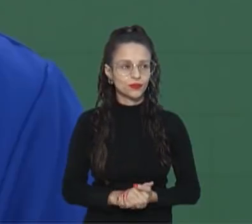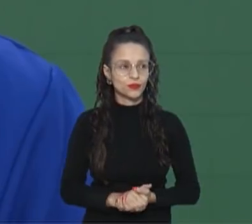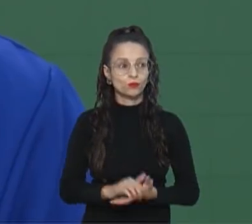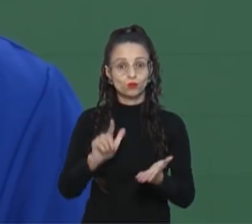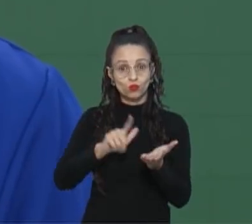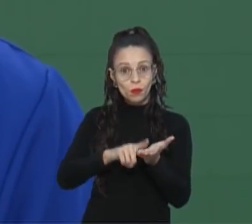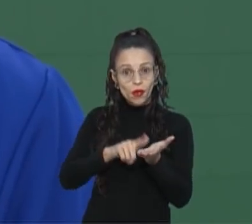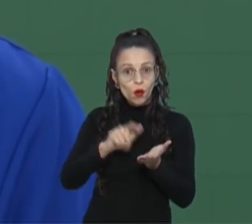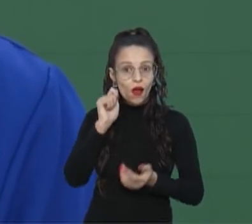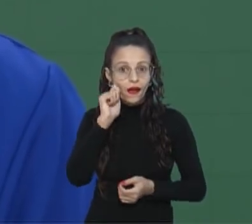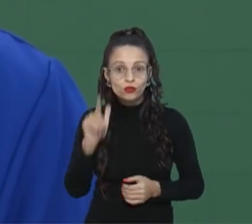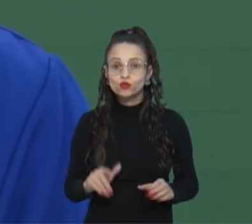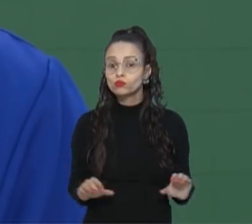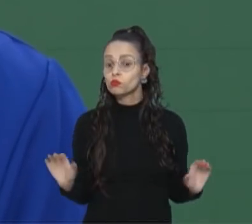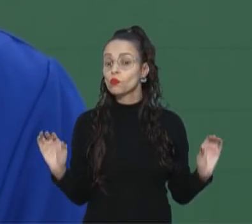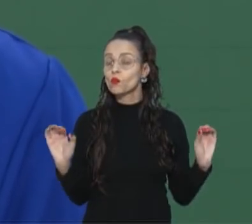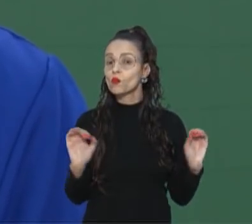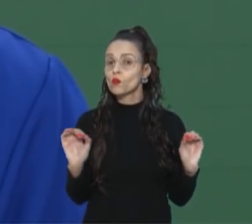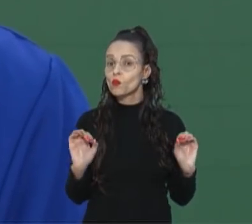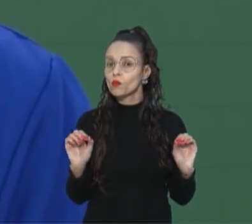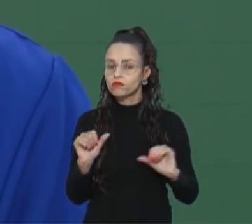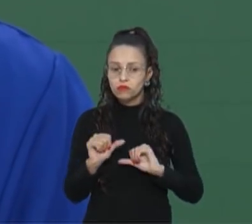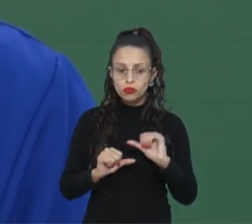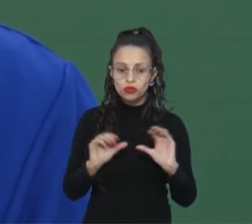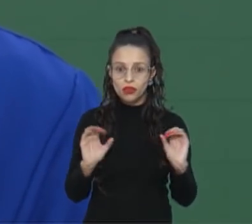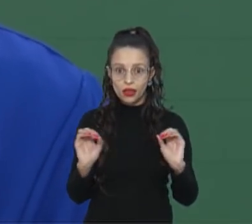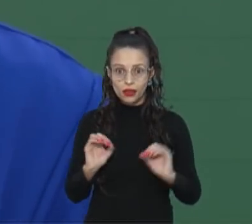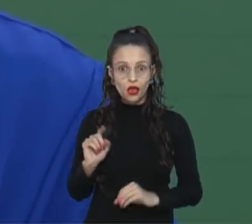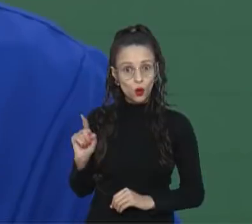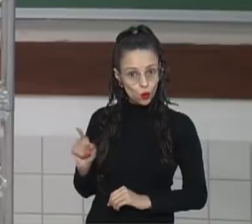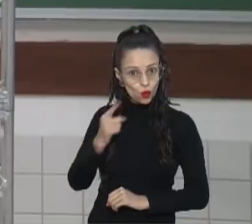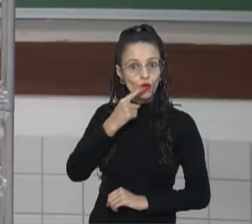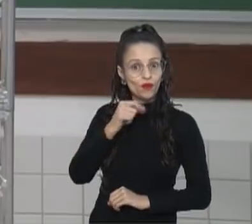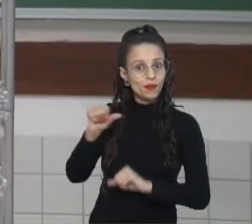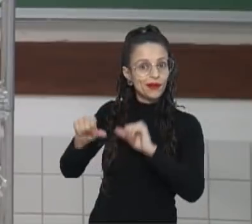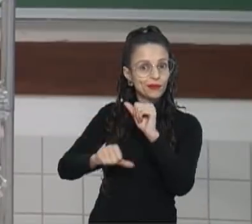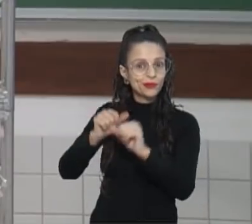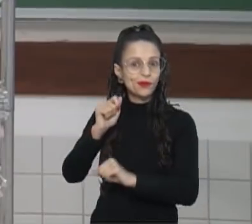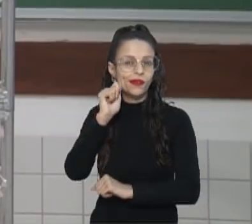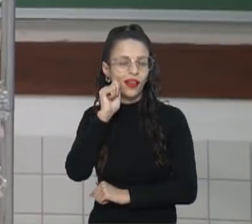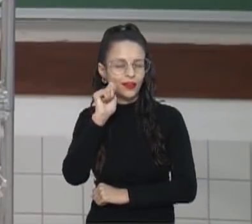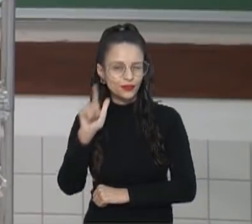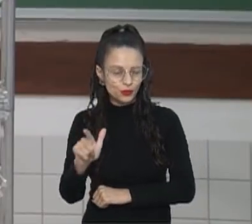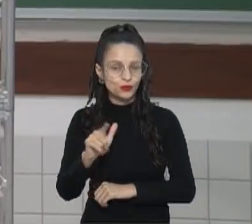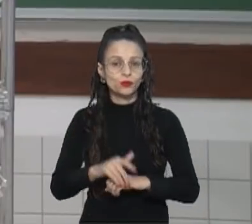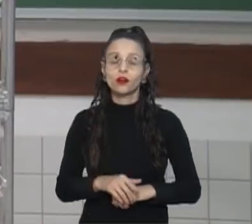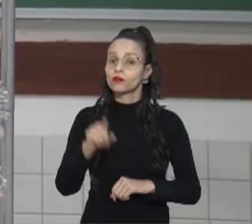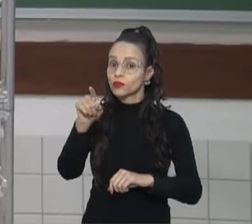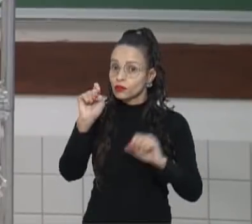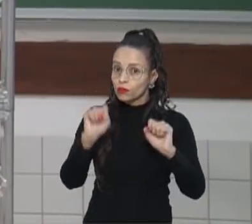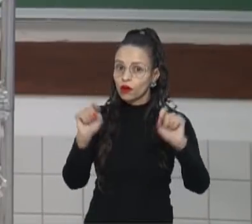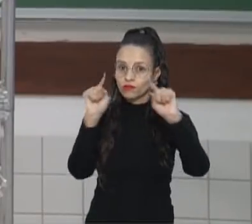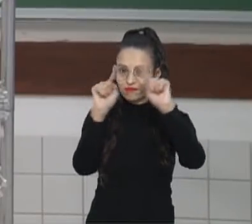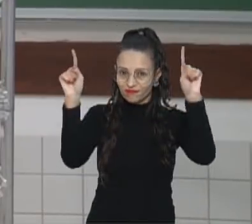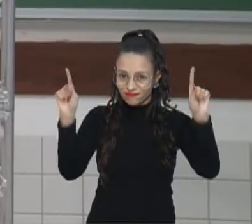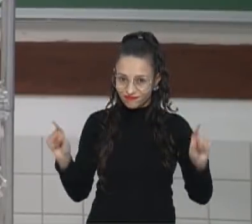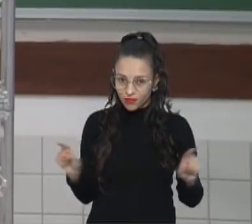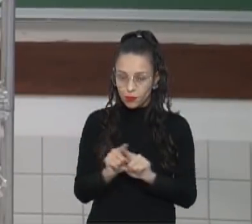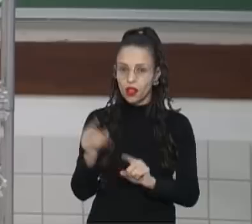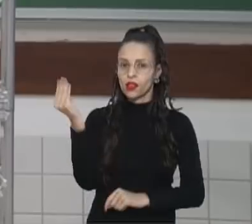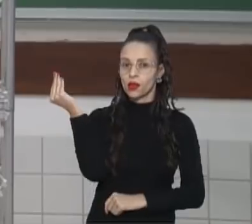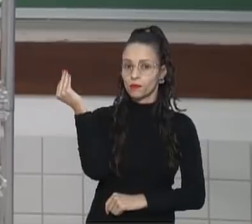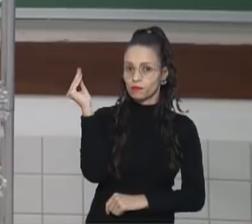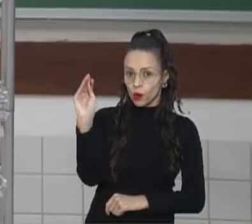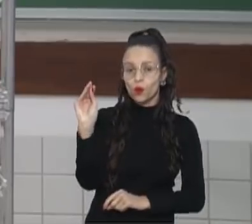tornassol azul não aconteceu nada. O papel de tornassol vermelho ficou azul. Então, vocês já podem colocar na tabela de resultados